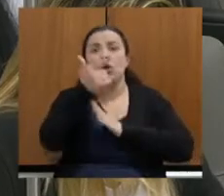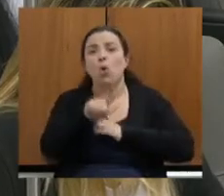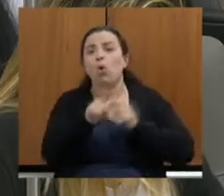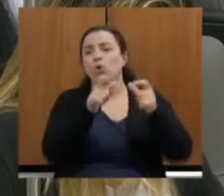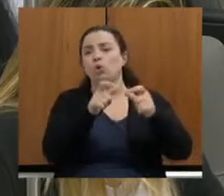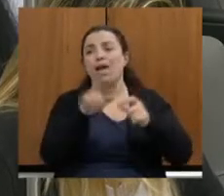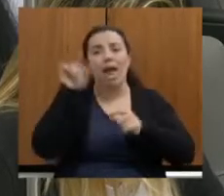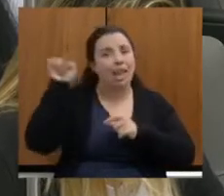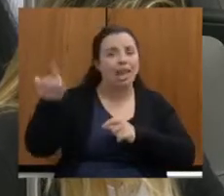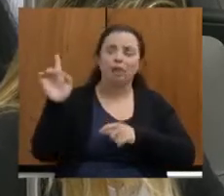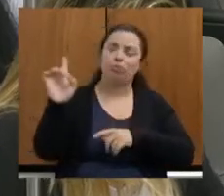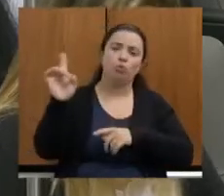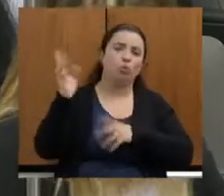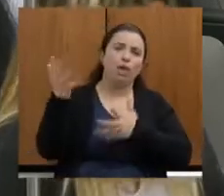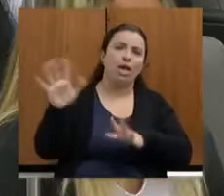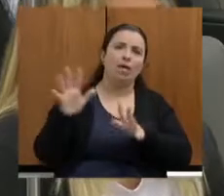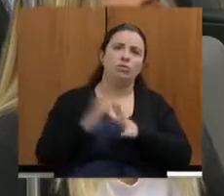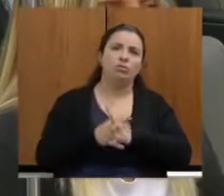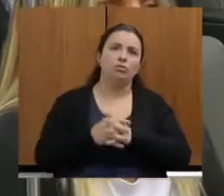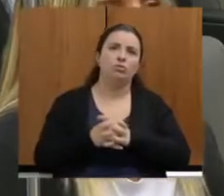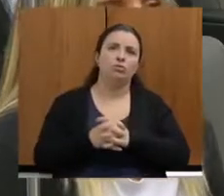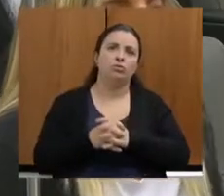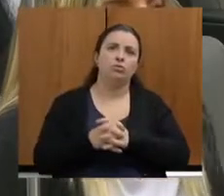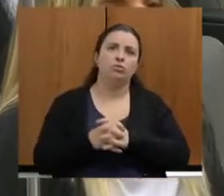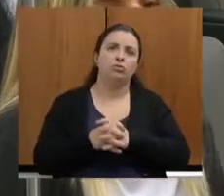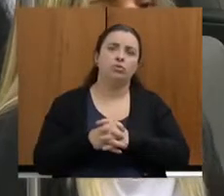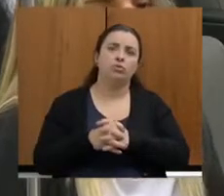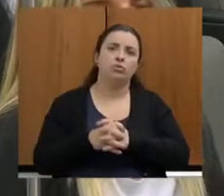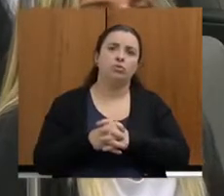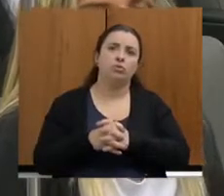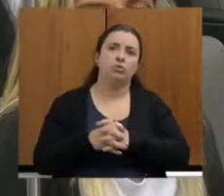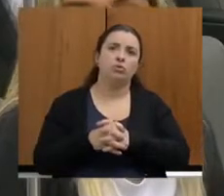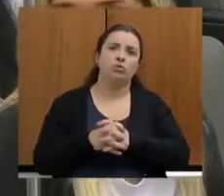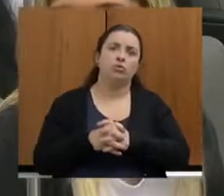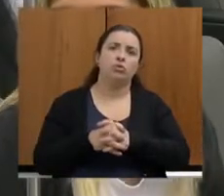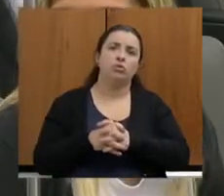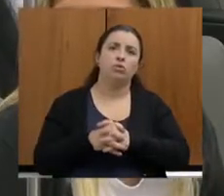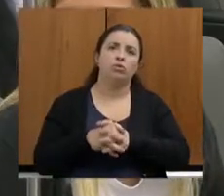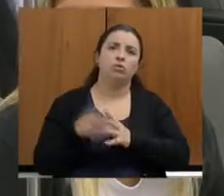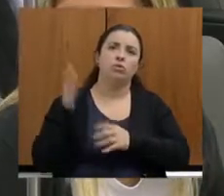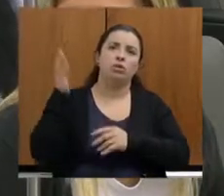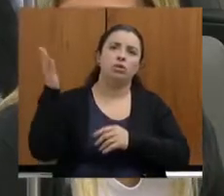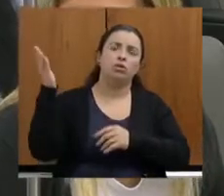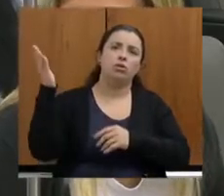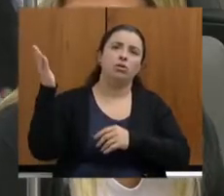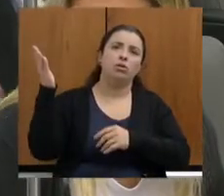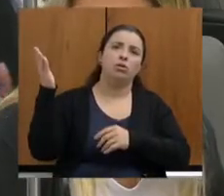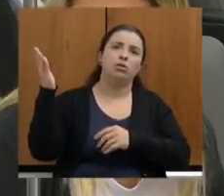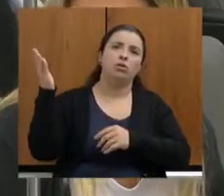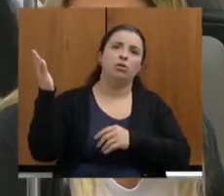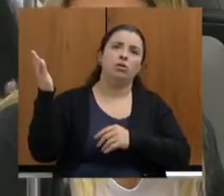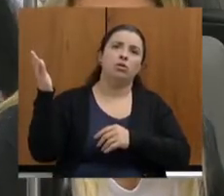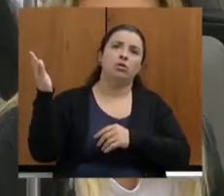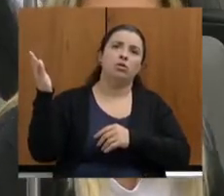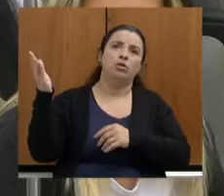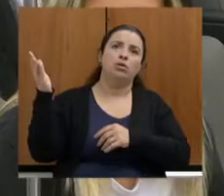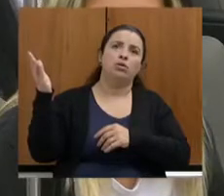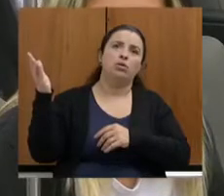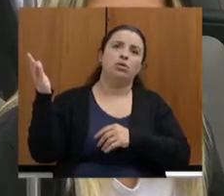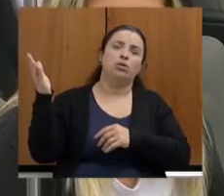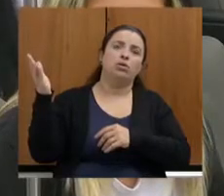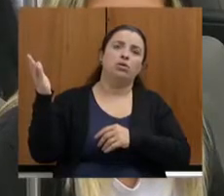mas lá lá eu não quero mais mas você quer ficar aqui né vem ai gente